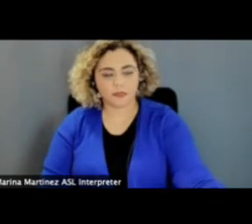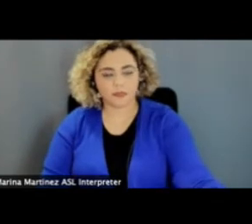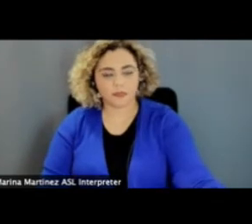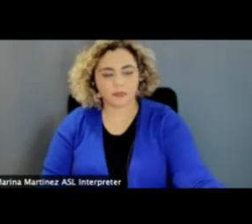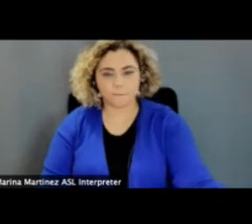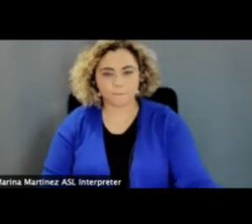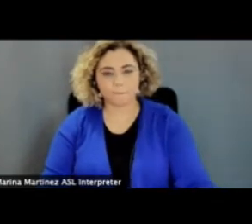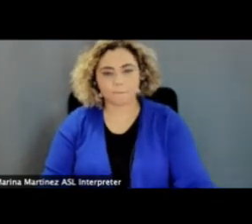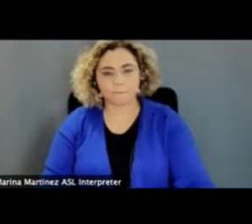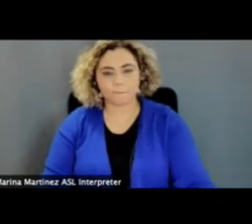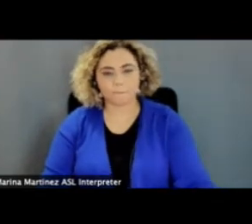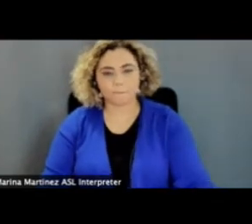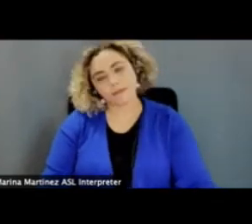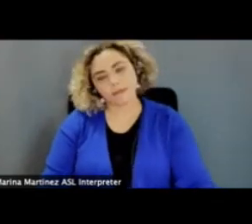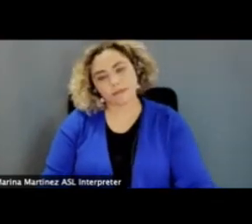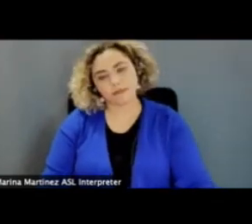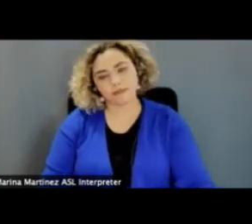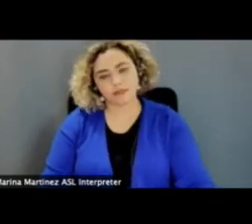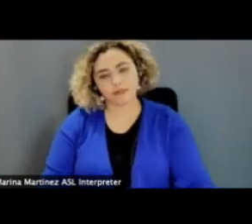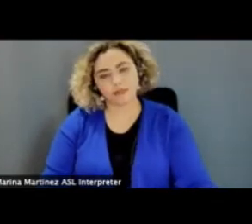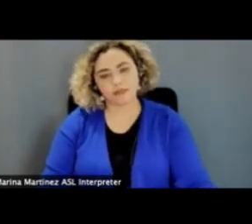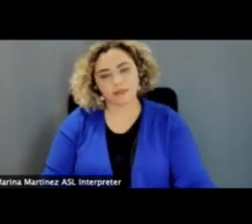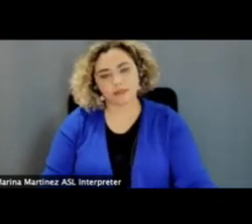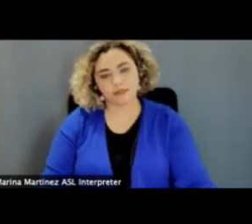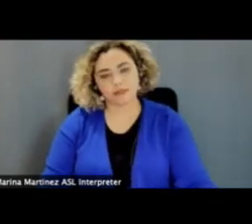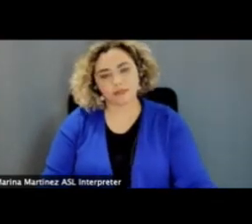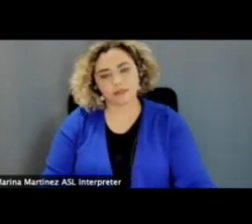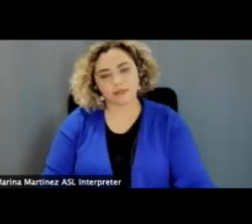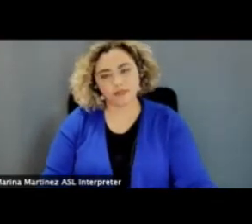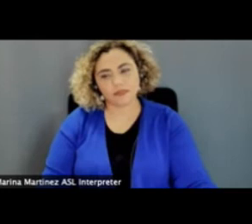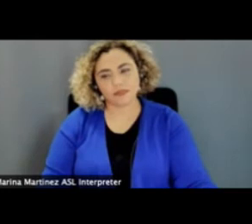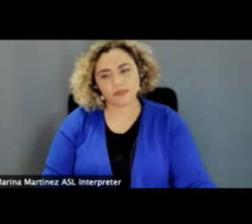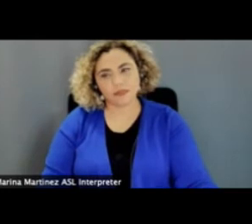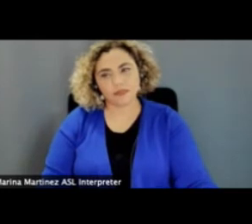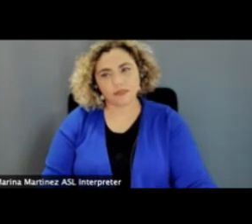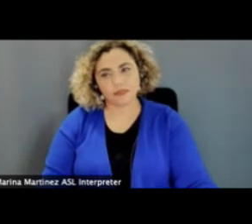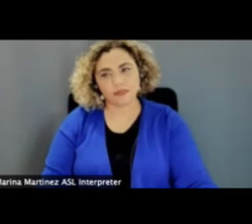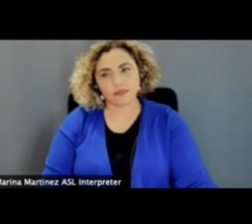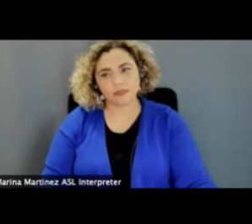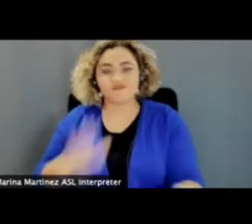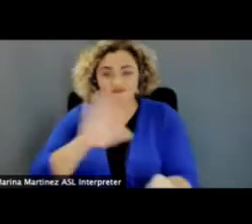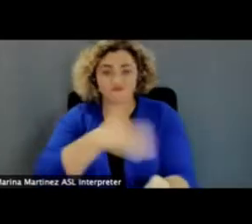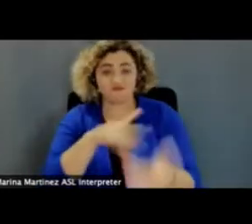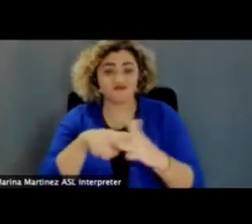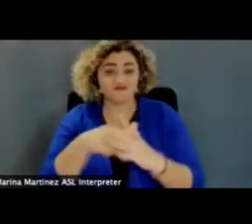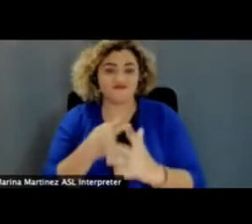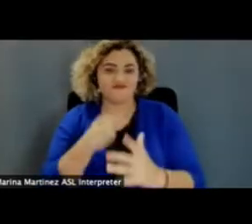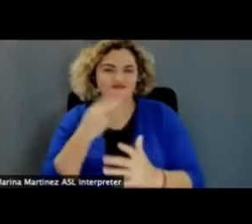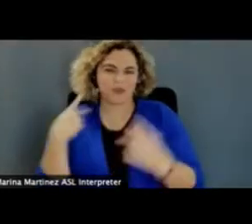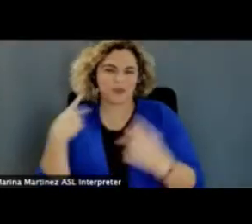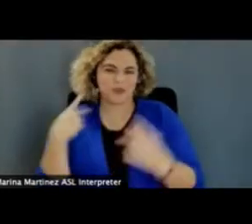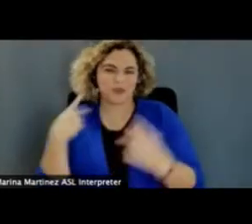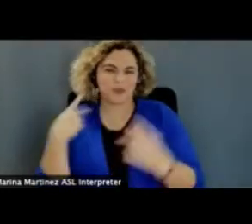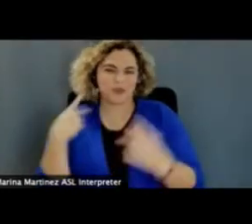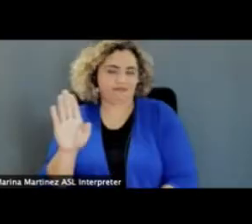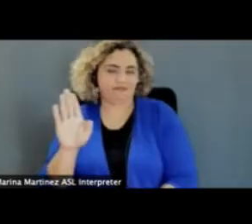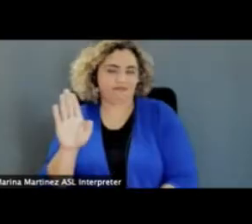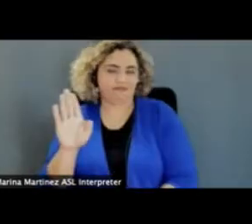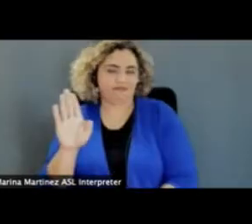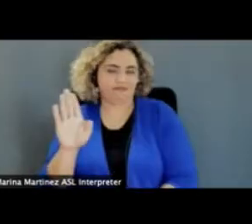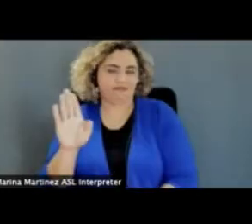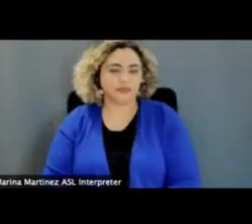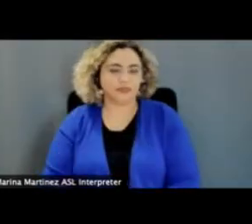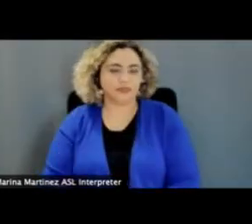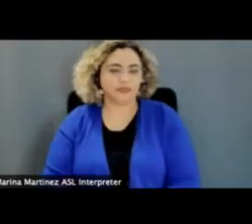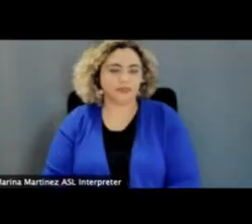Me bege, paro e beije é gêmeo. E calundu, só zanga, a baiana, o baiano, que